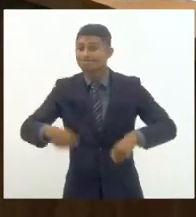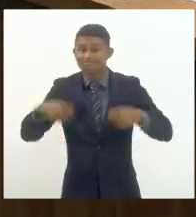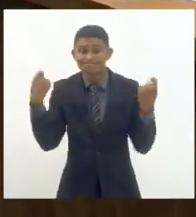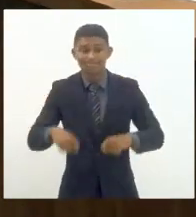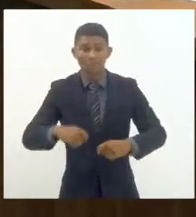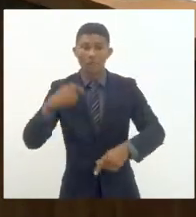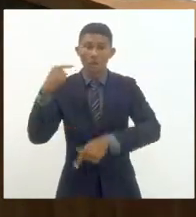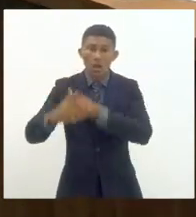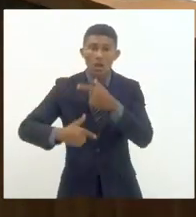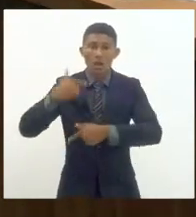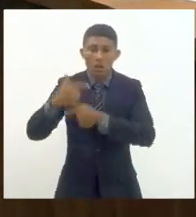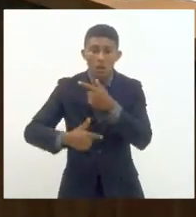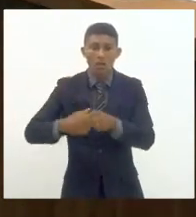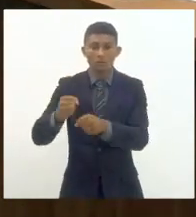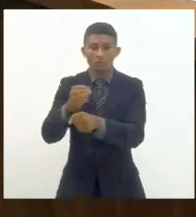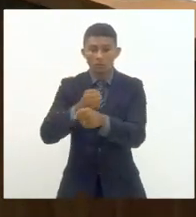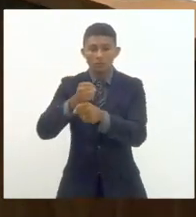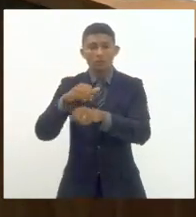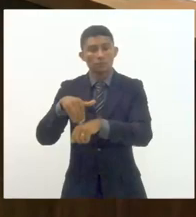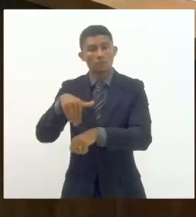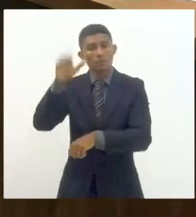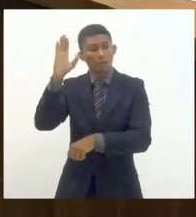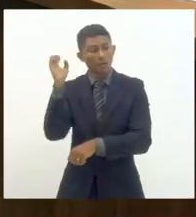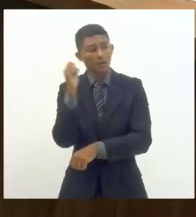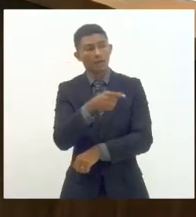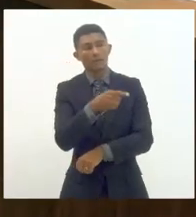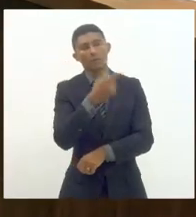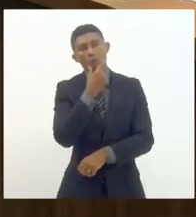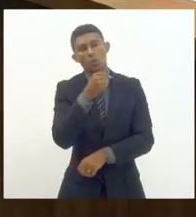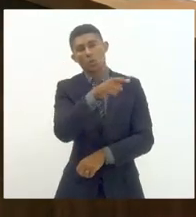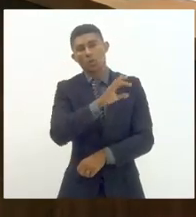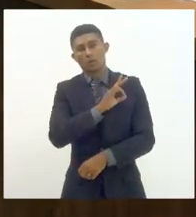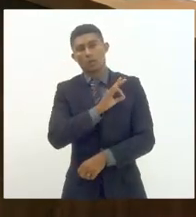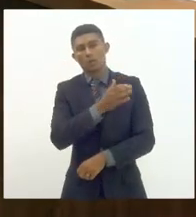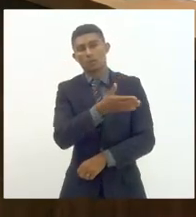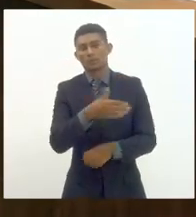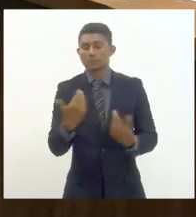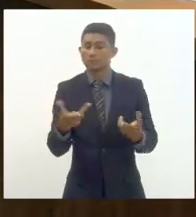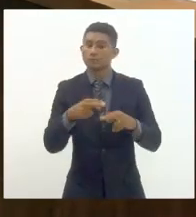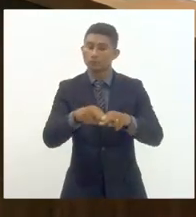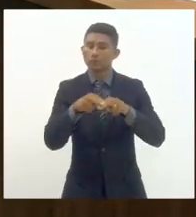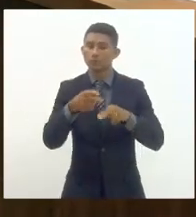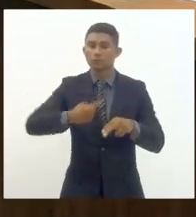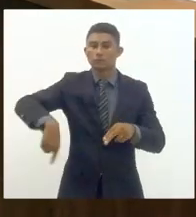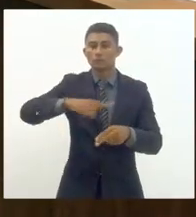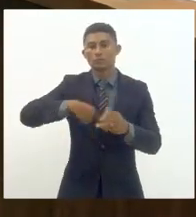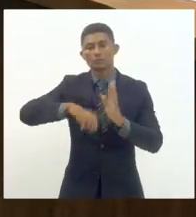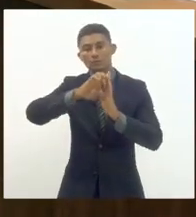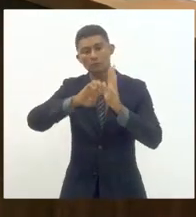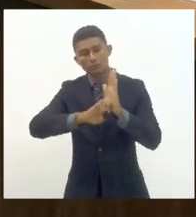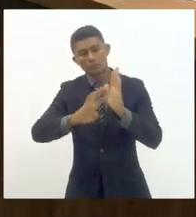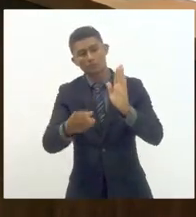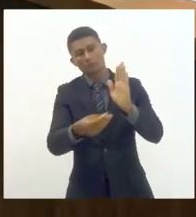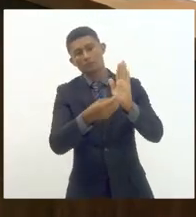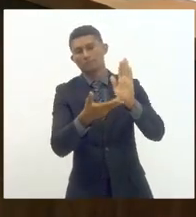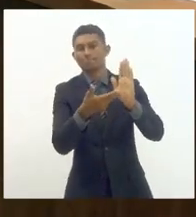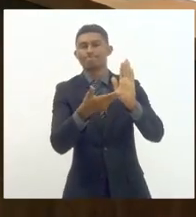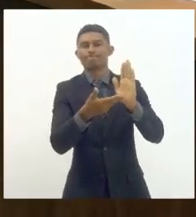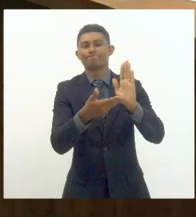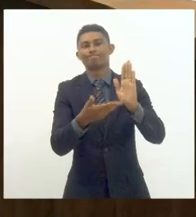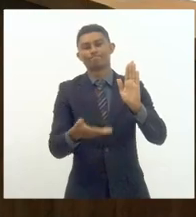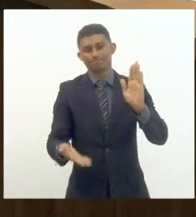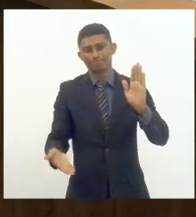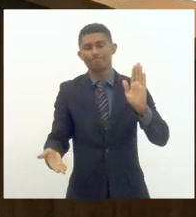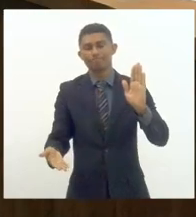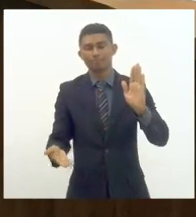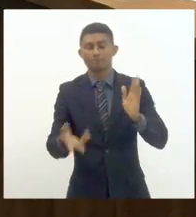de serviço do que policiais homens. Então, nesse sentido, oferecemos aqui essa